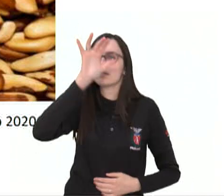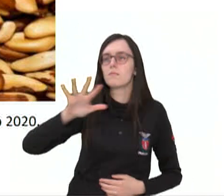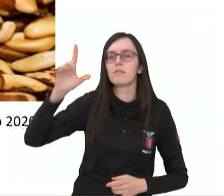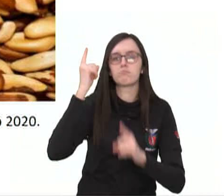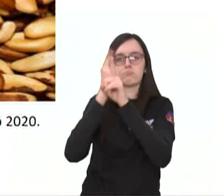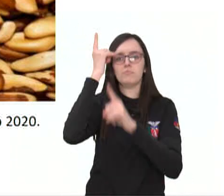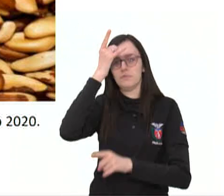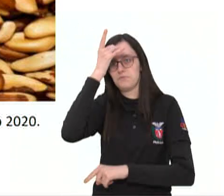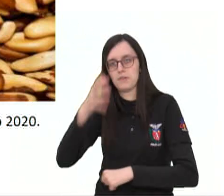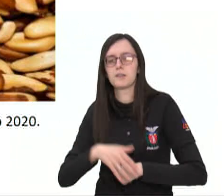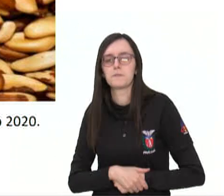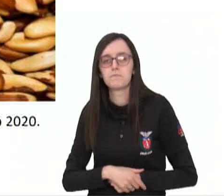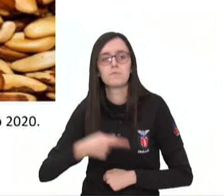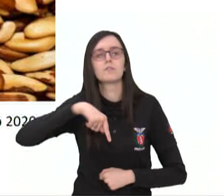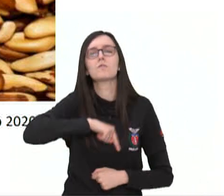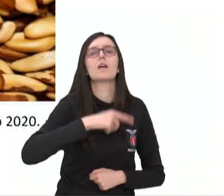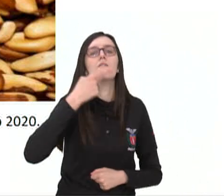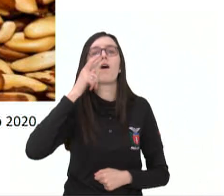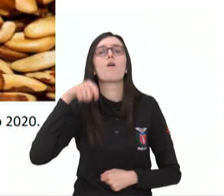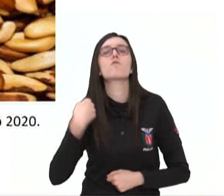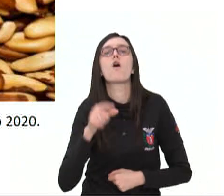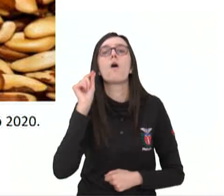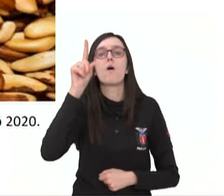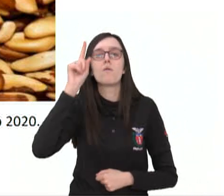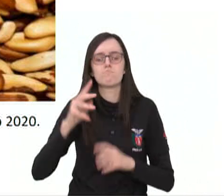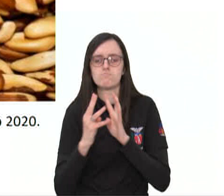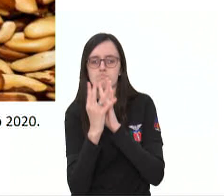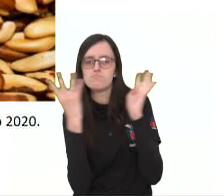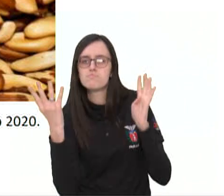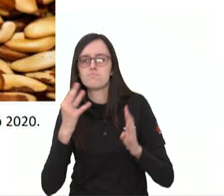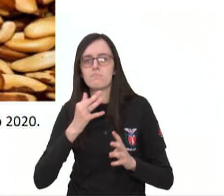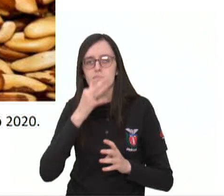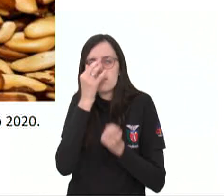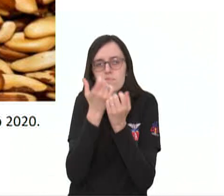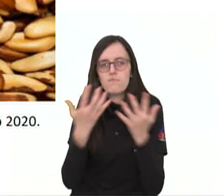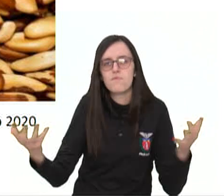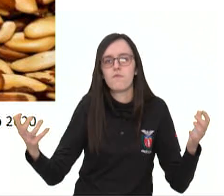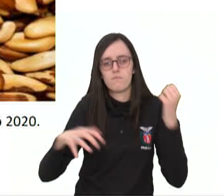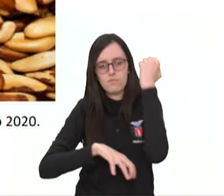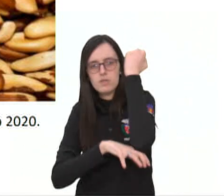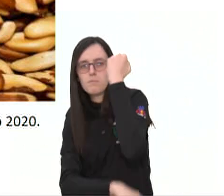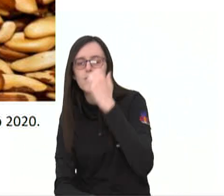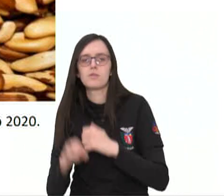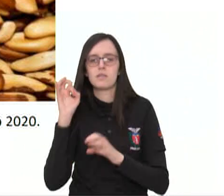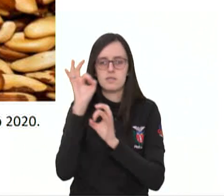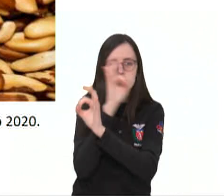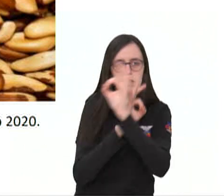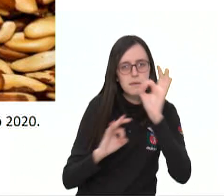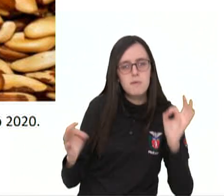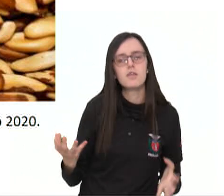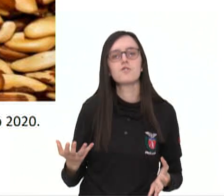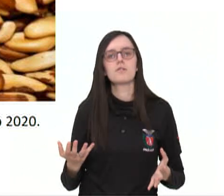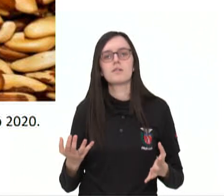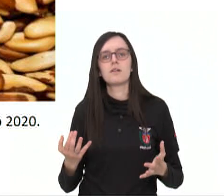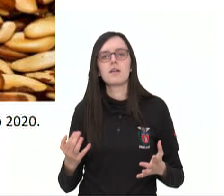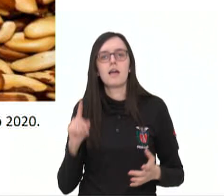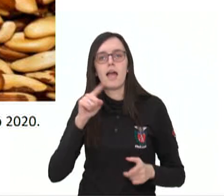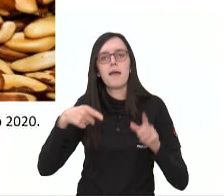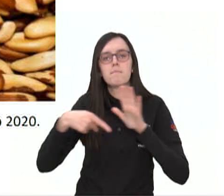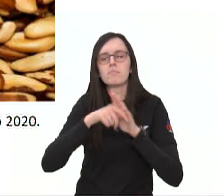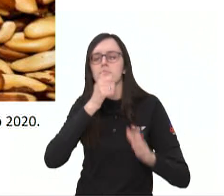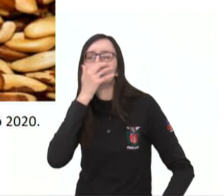você identificar. Estamos falando, então, de ervas, plantas, raízes, sementes, de